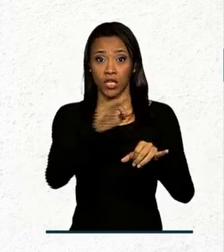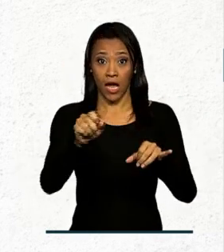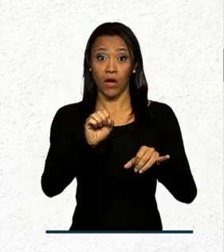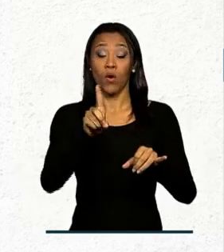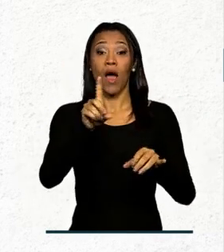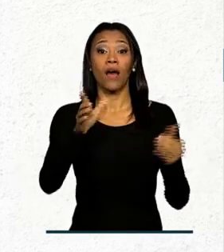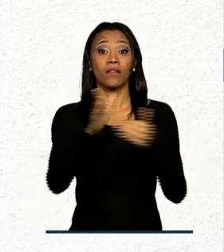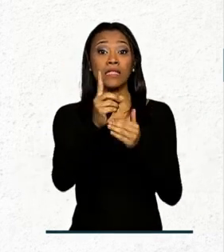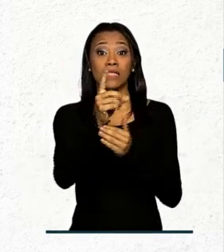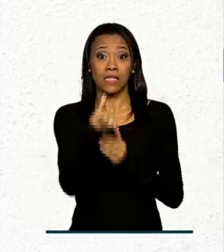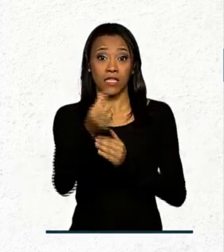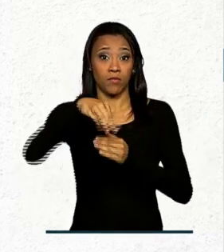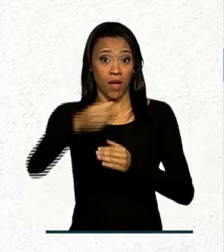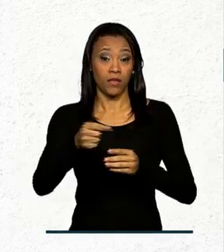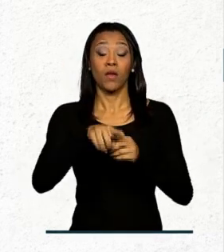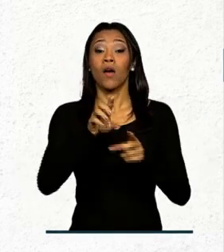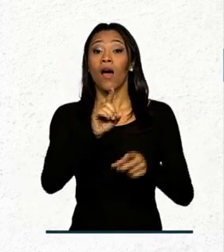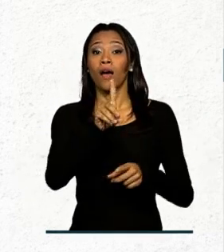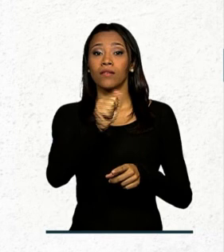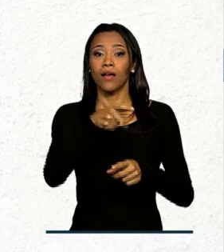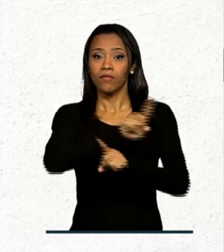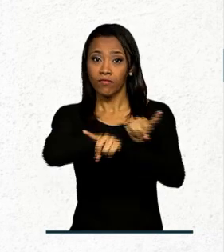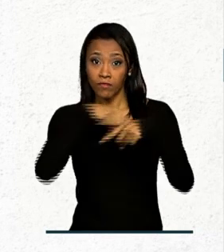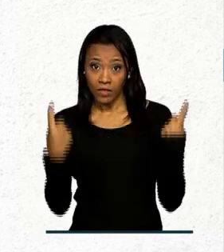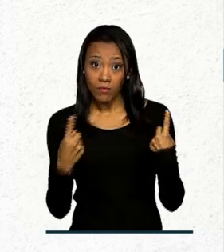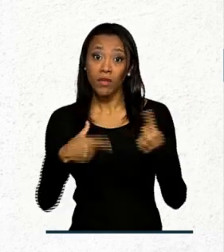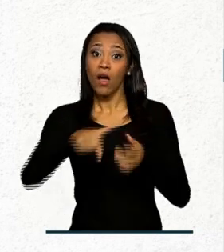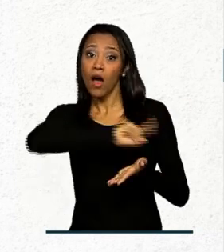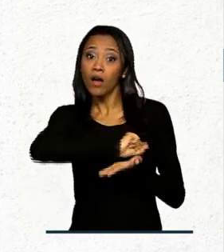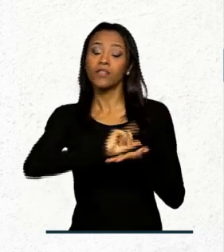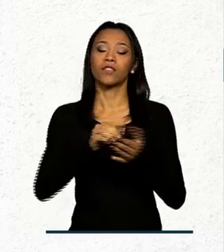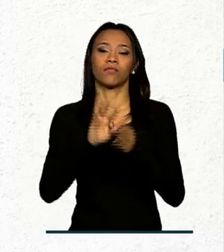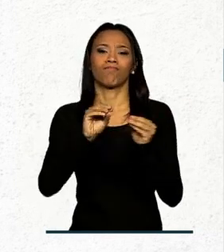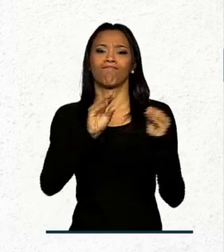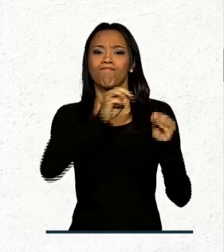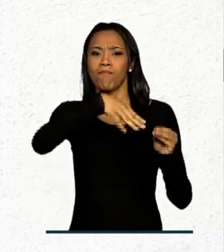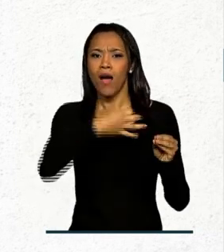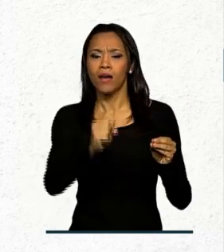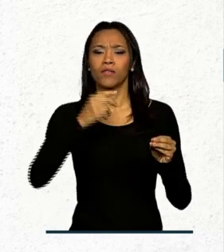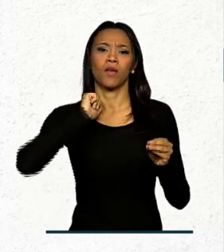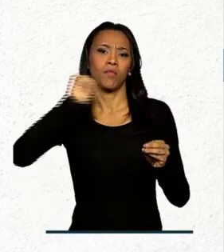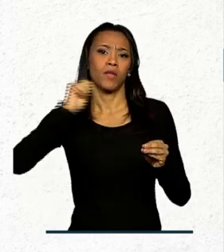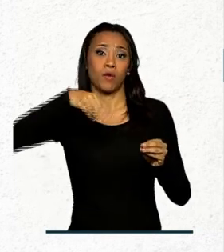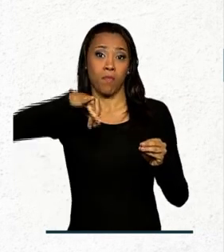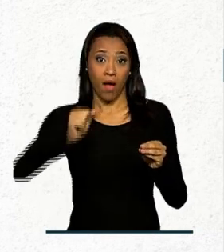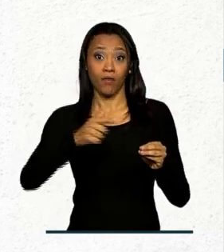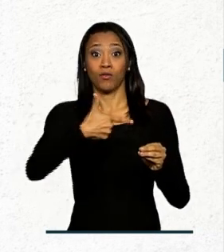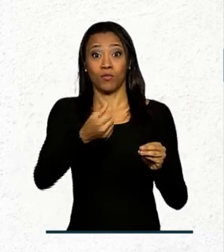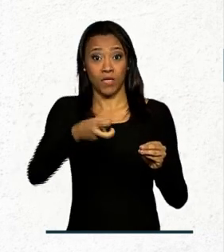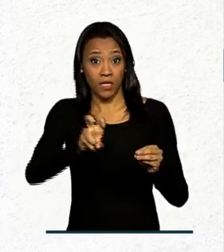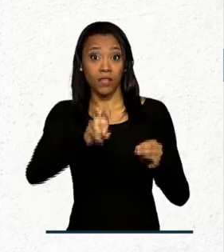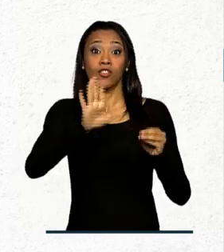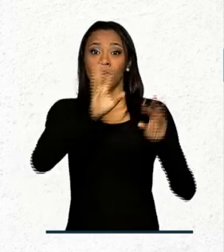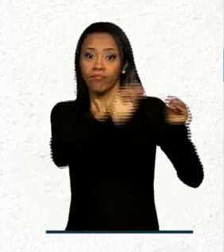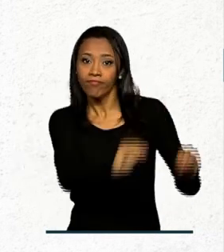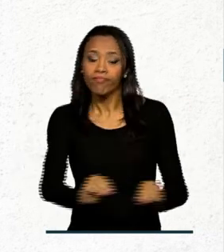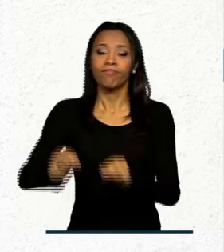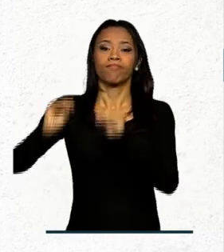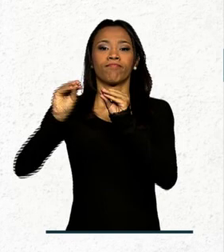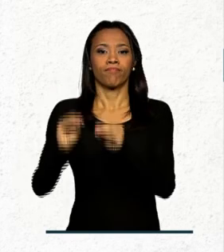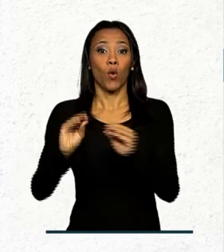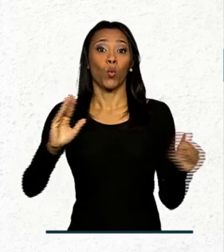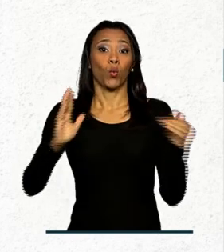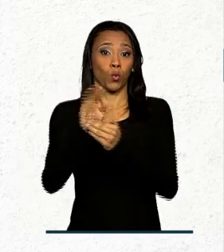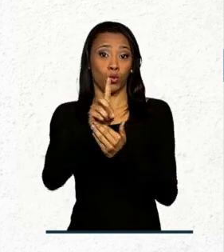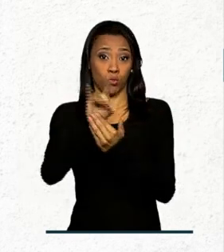de março. As datas de vencimento do tributo, antes previstas para março, abril e maio de 2015, ficam prorrogadas para o